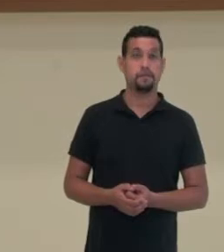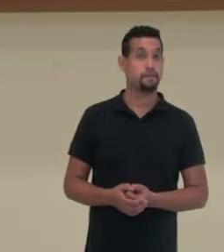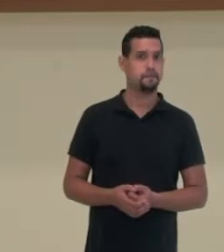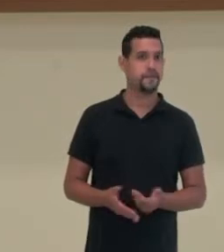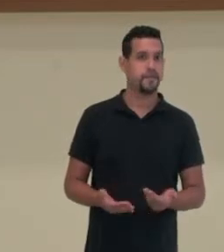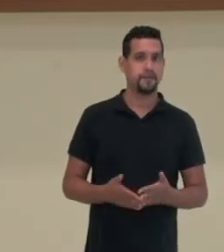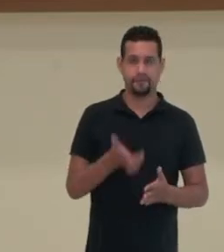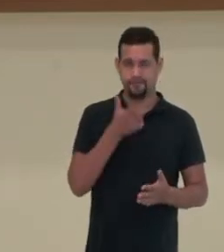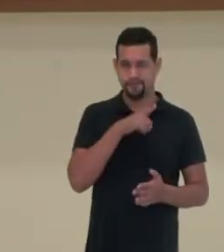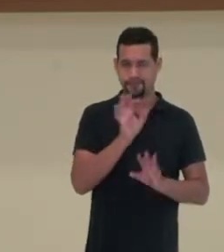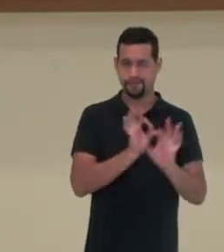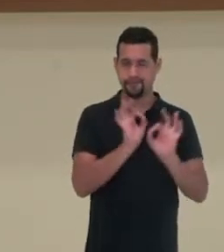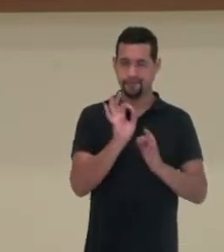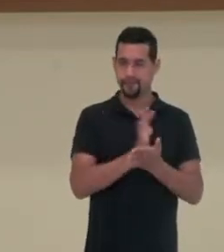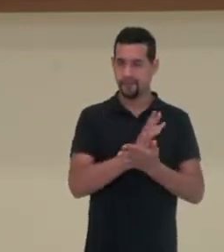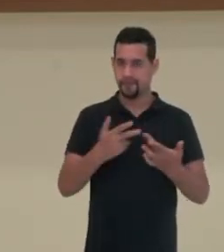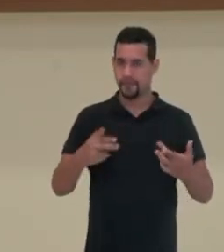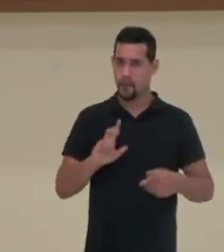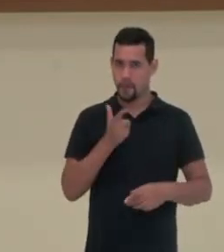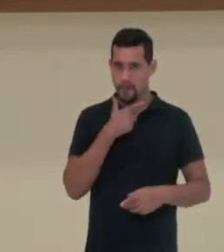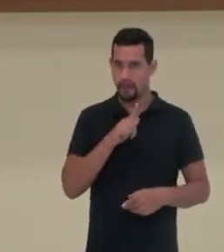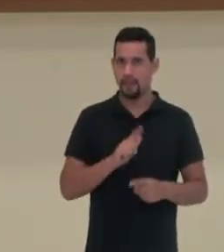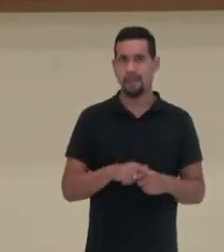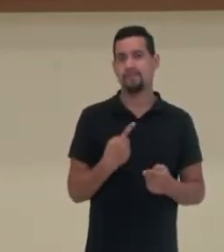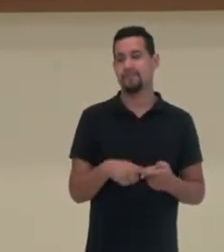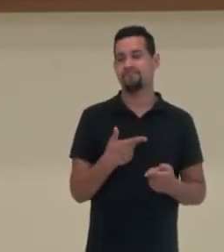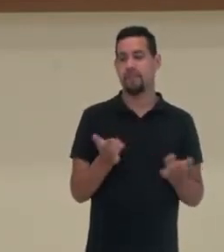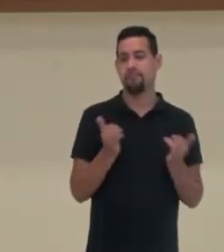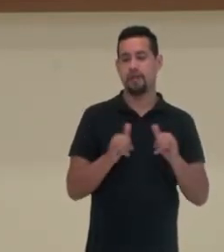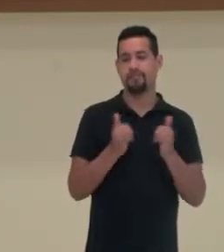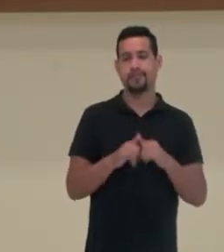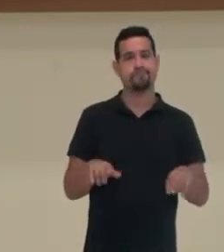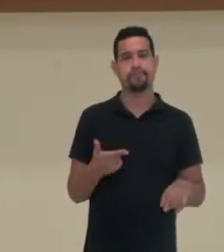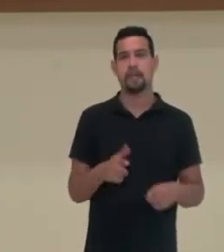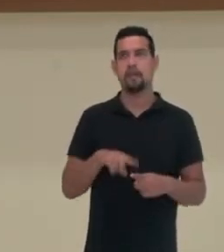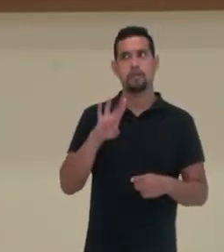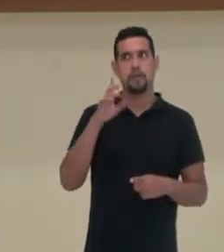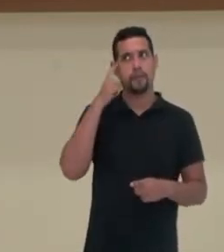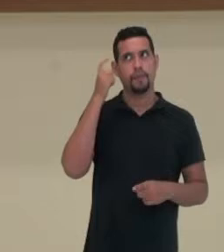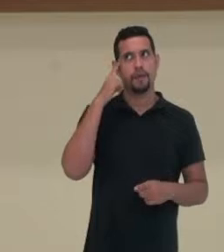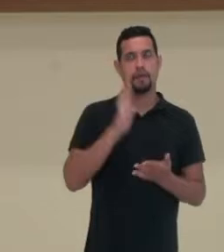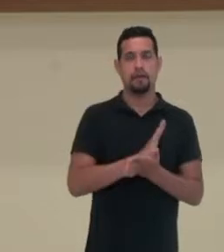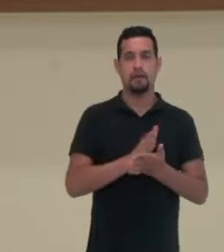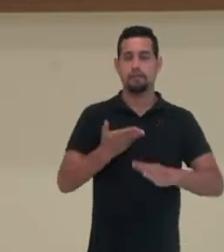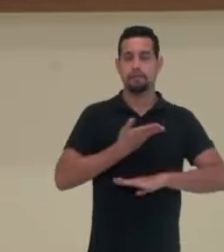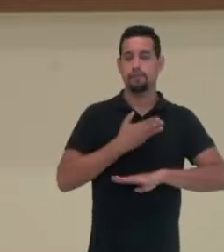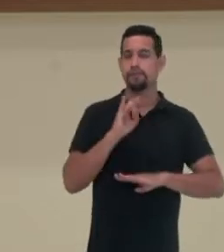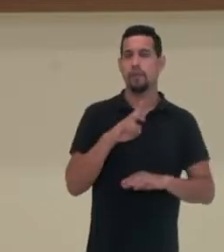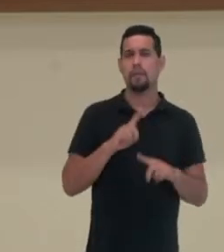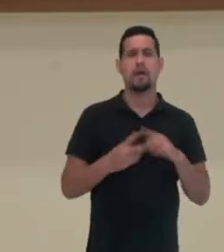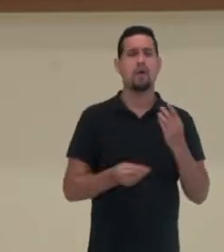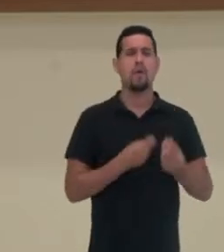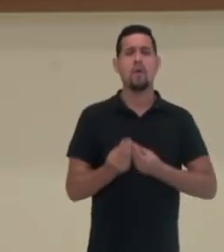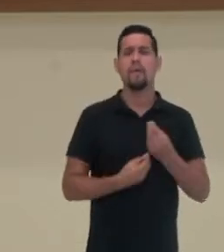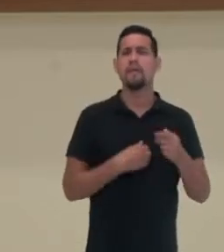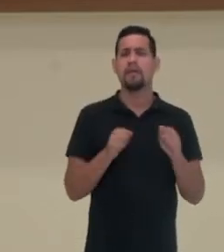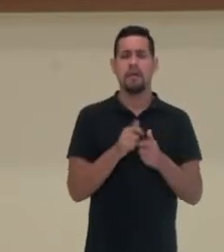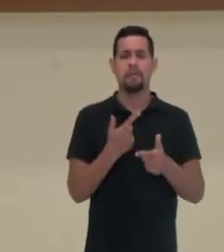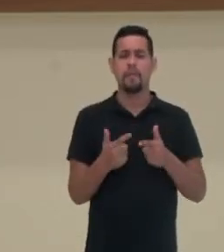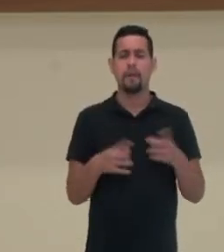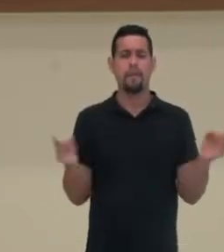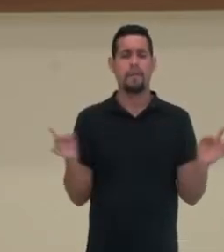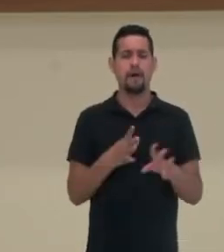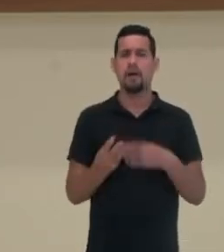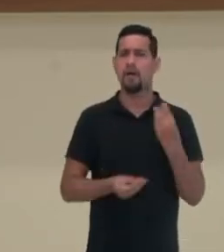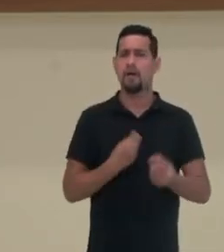E daí, conseguiu mexer em alguma coisa aí? Porque não tem muita informação, né? Você vai imaginar uma situação. Então, como é que você pode resolver esse